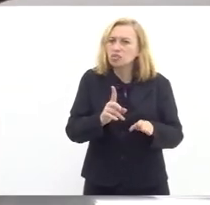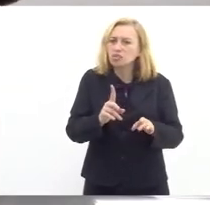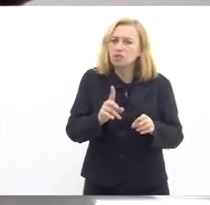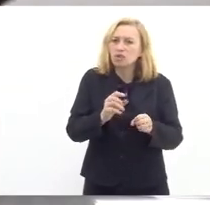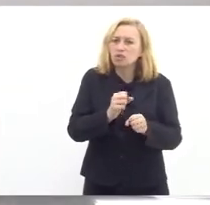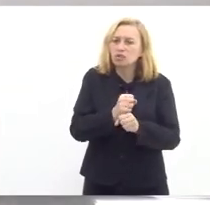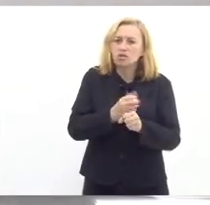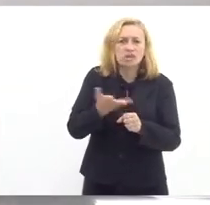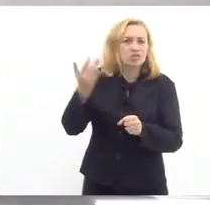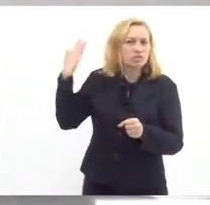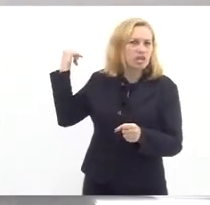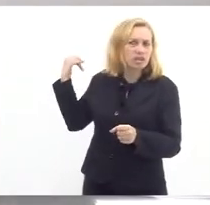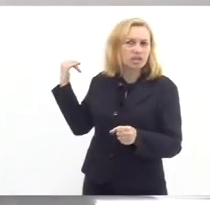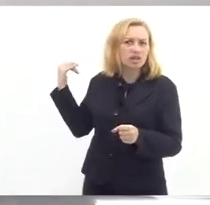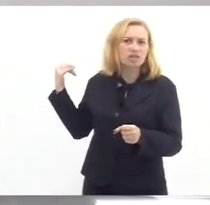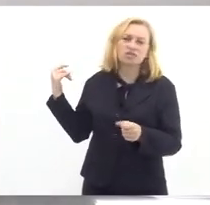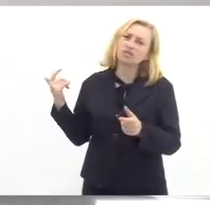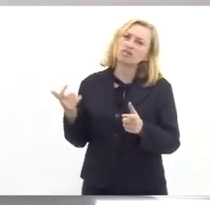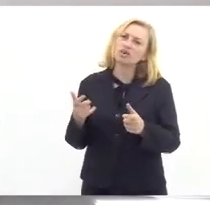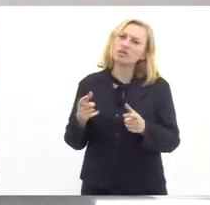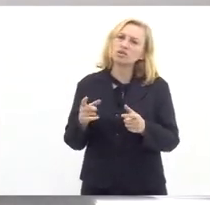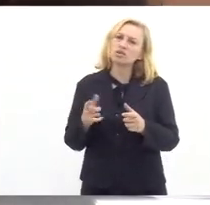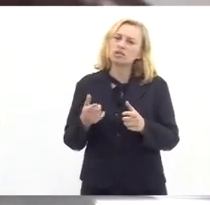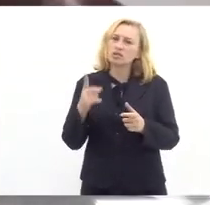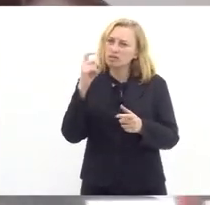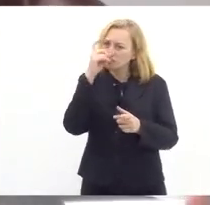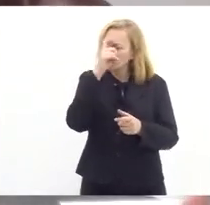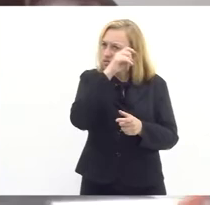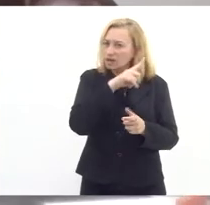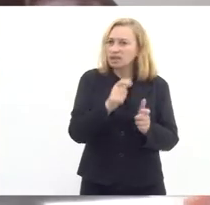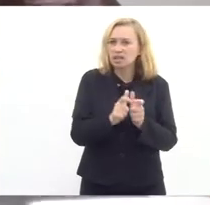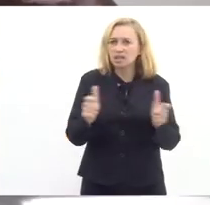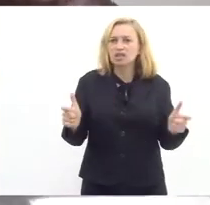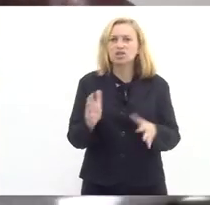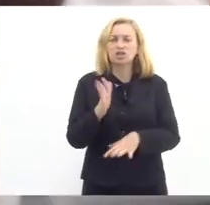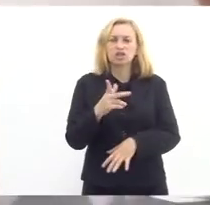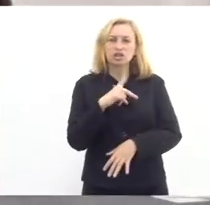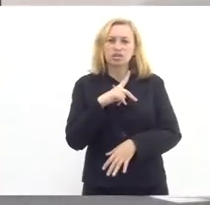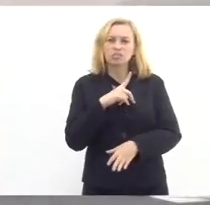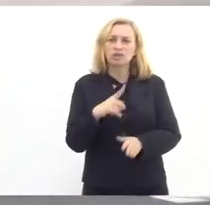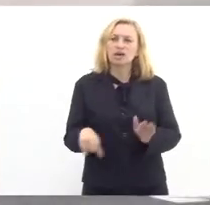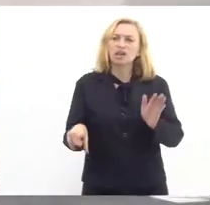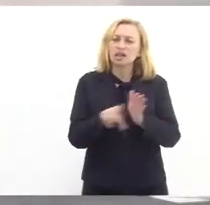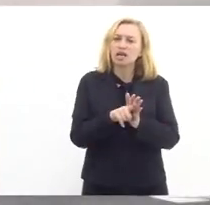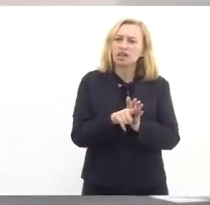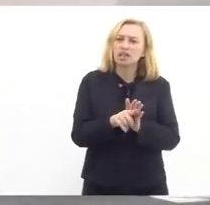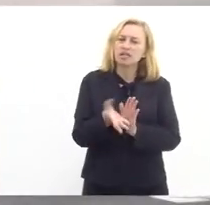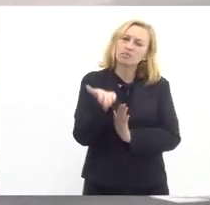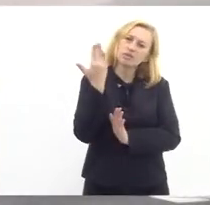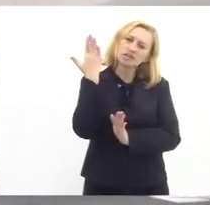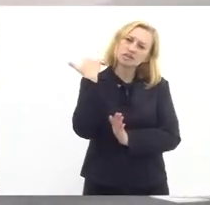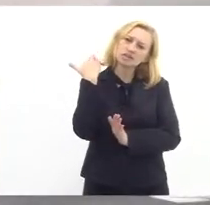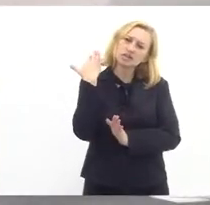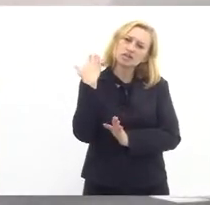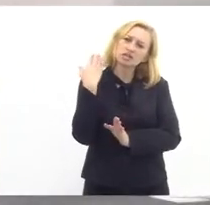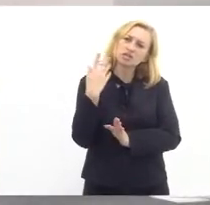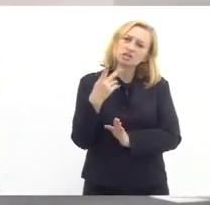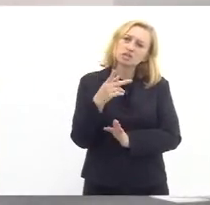anteriores, porque senão fica um vácuo muito grande. Nós já temos aqui a lei anterior, deputada Marta Rocha, que é a